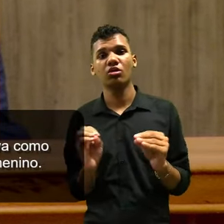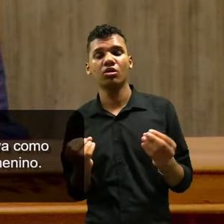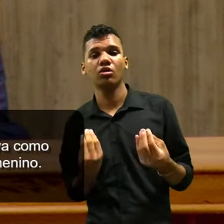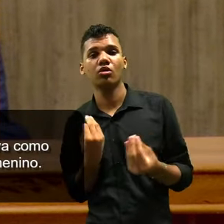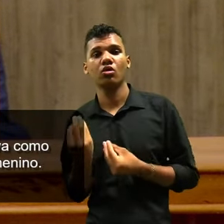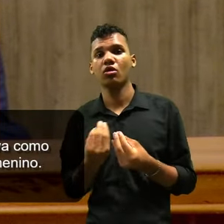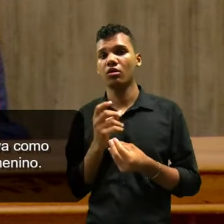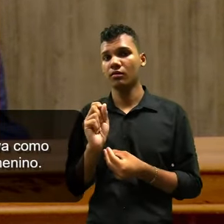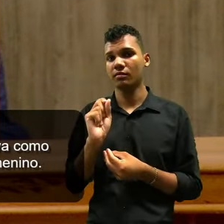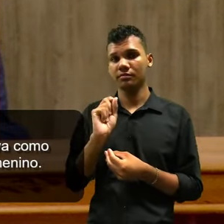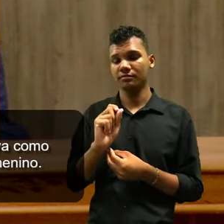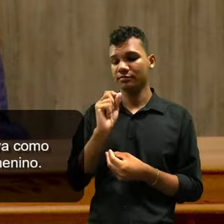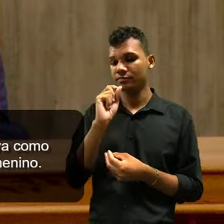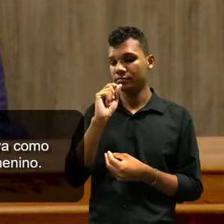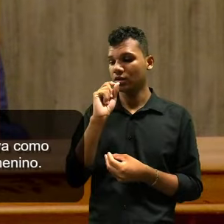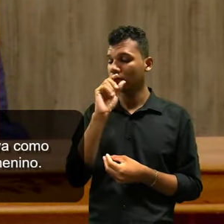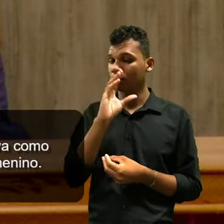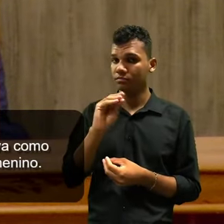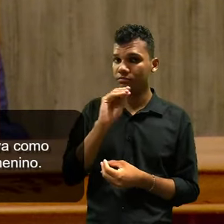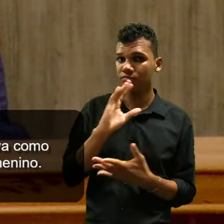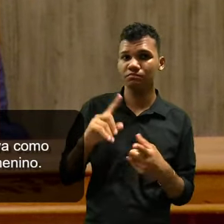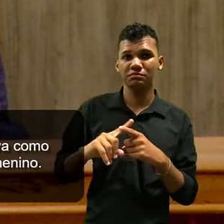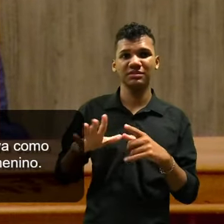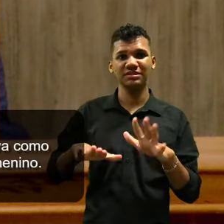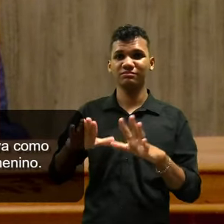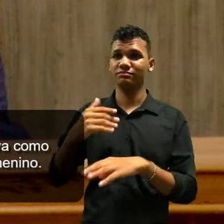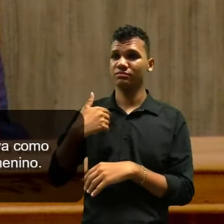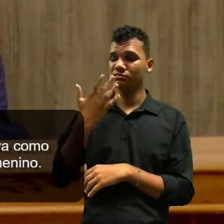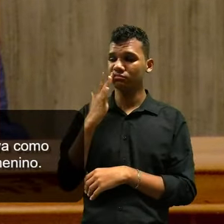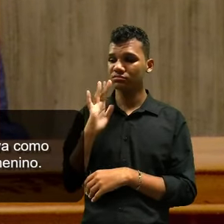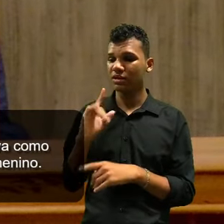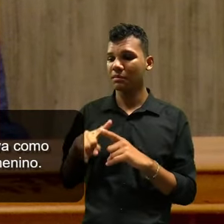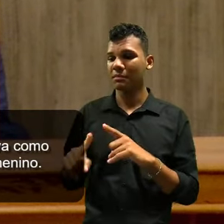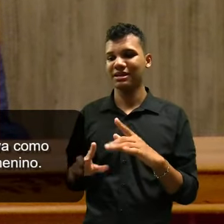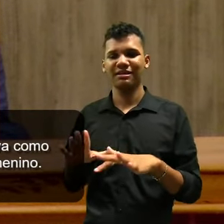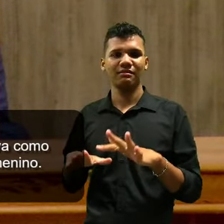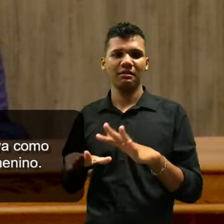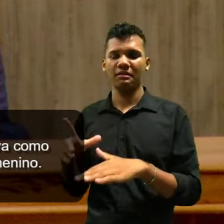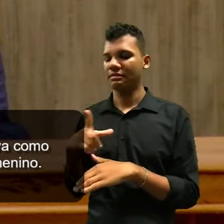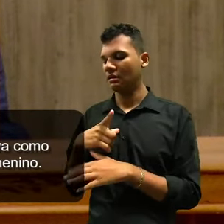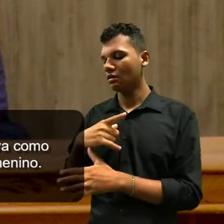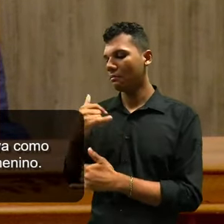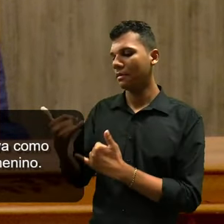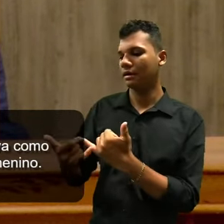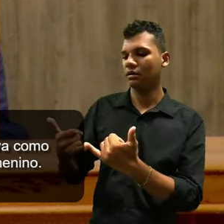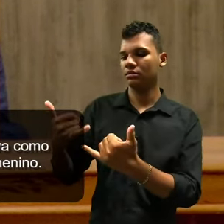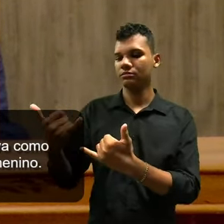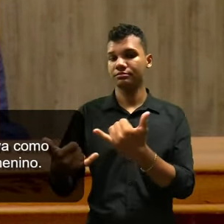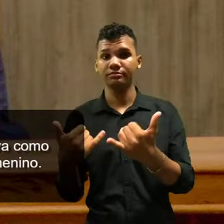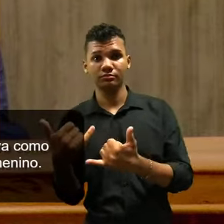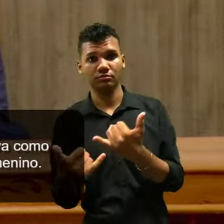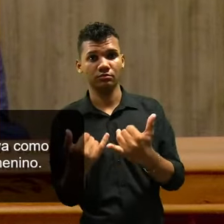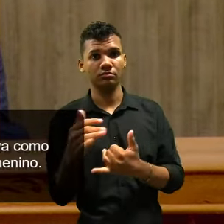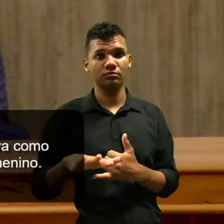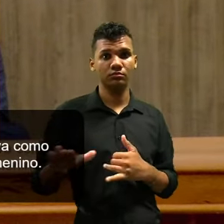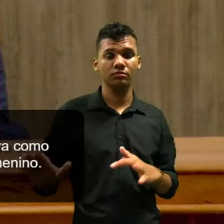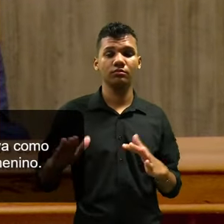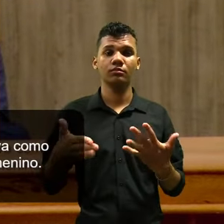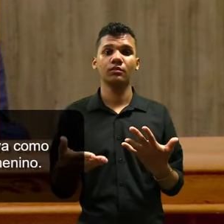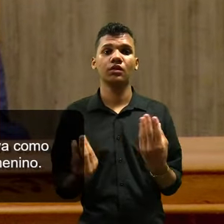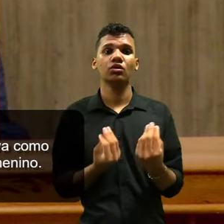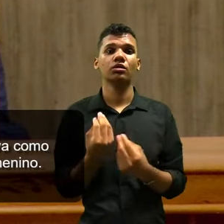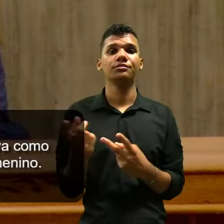falando hum é não sabe o que que ele tá falando é a brincadeirinha deles sentia